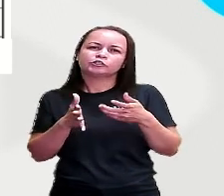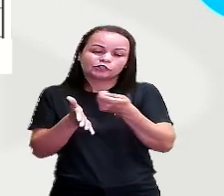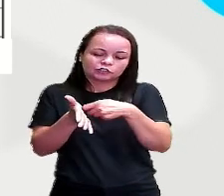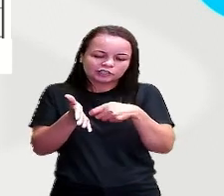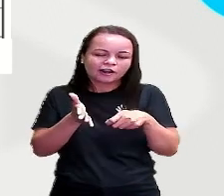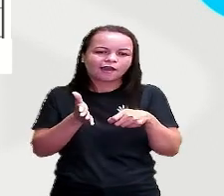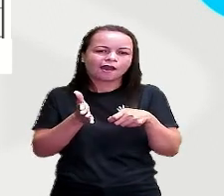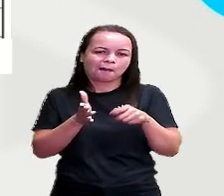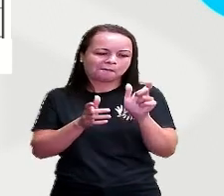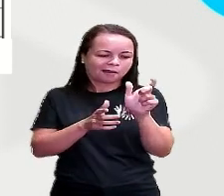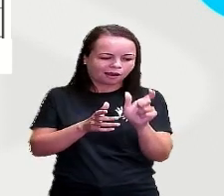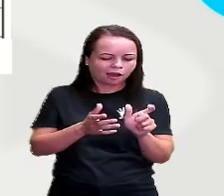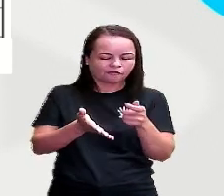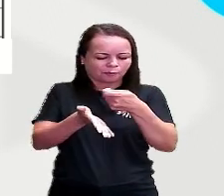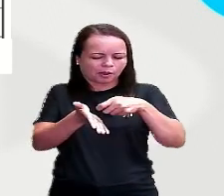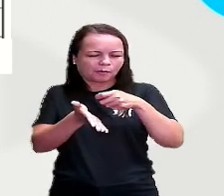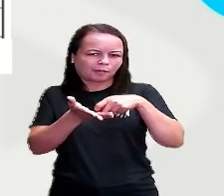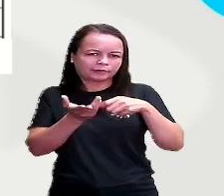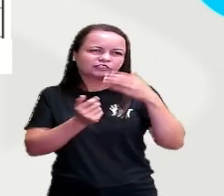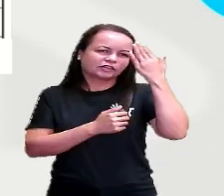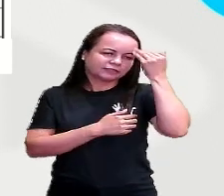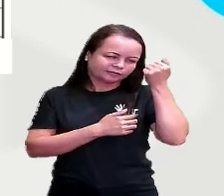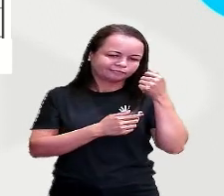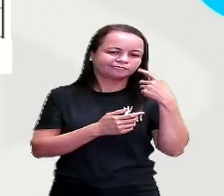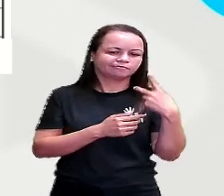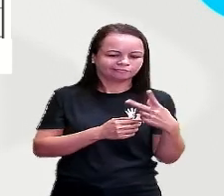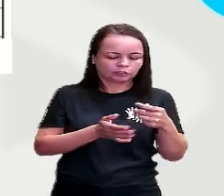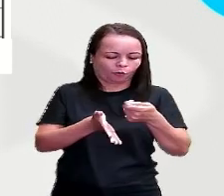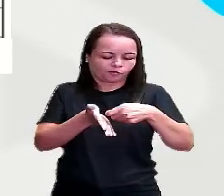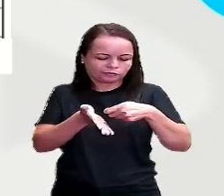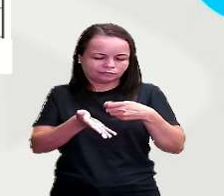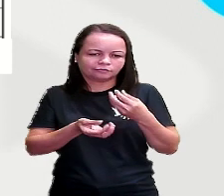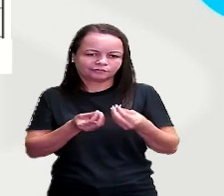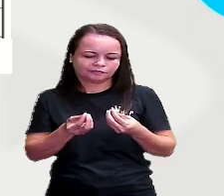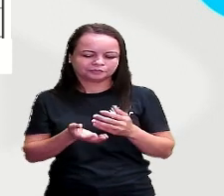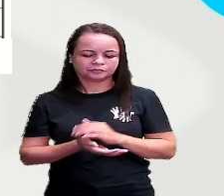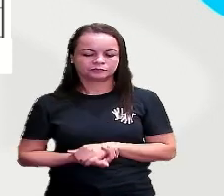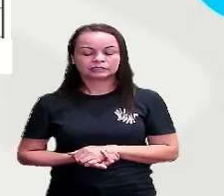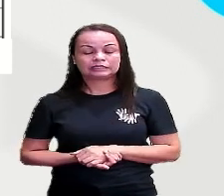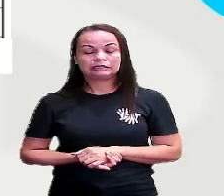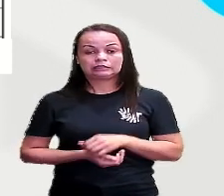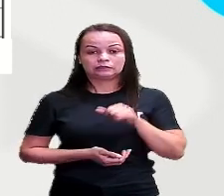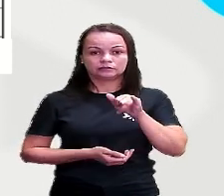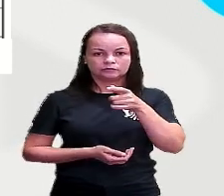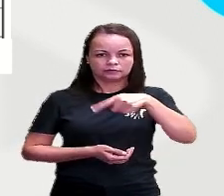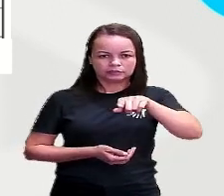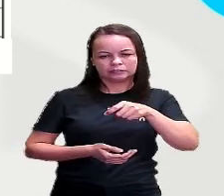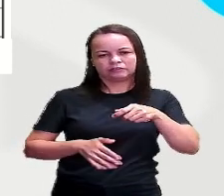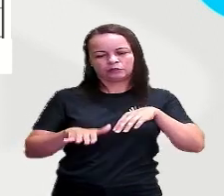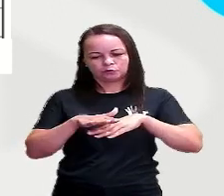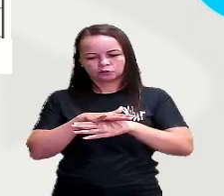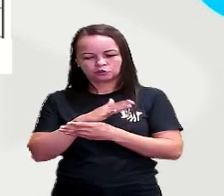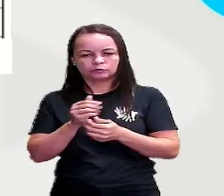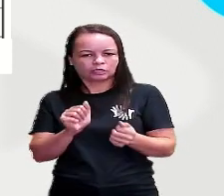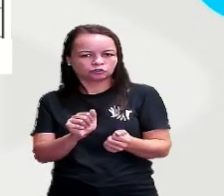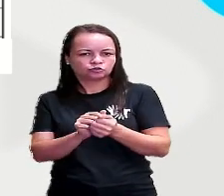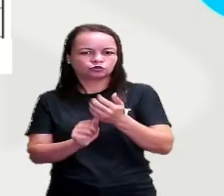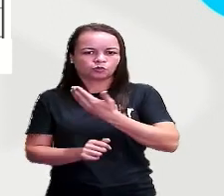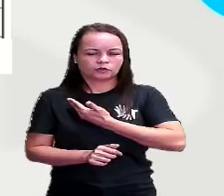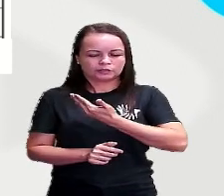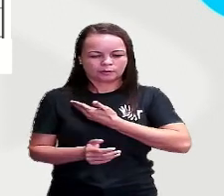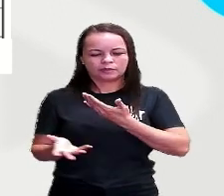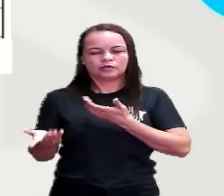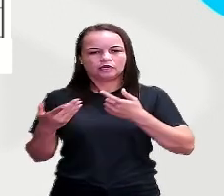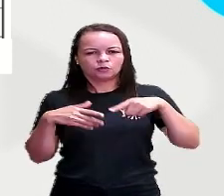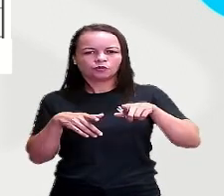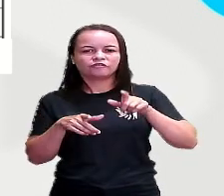a gente vai aprendendo, já sei que escreve assim. Se você tiver costume também, ó, se juntar com seus colegas para um fazer ditado para